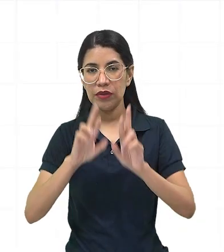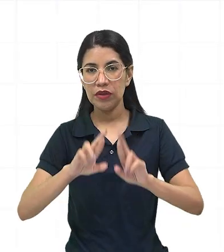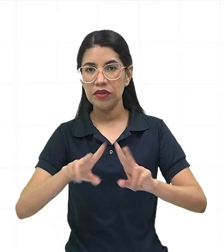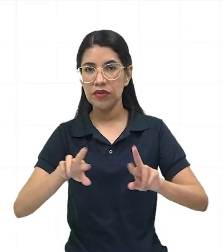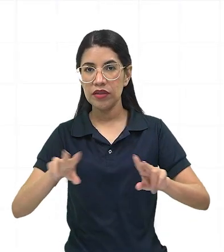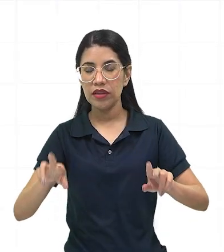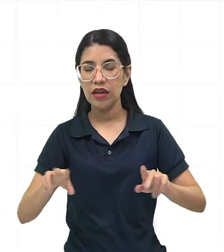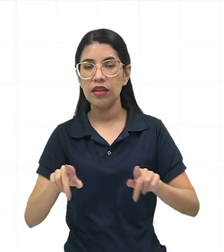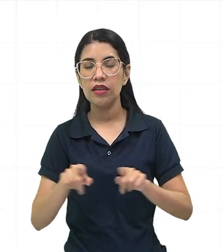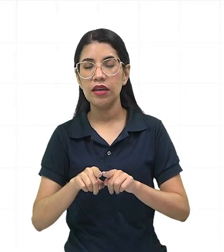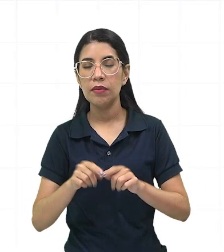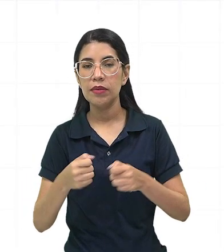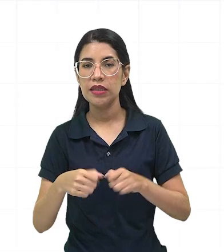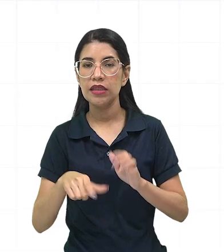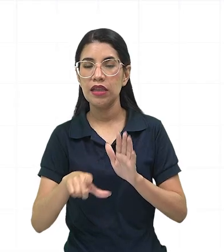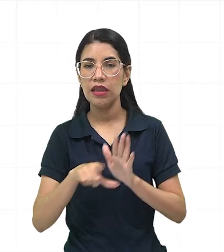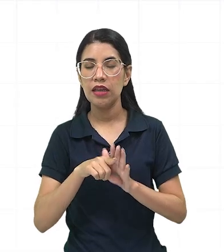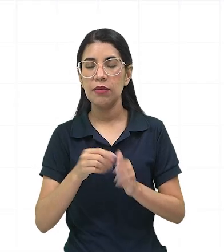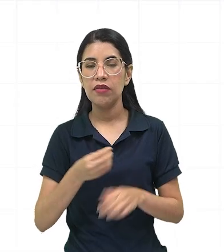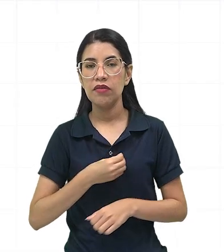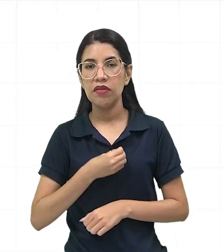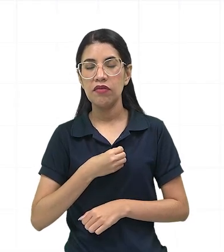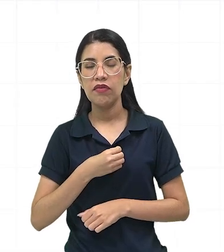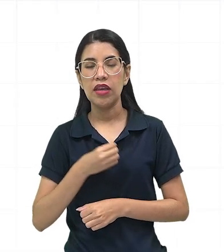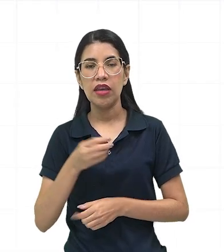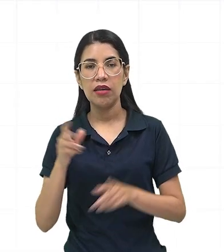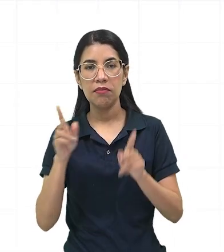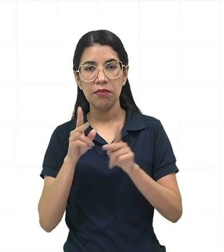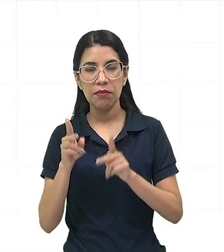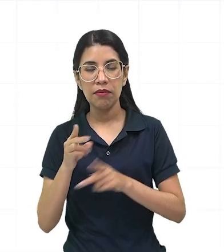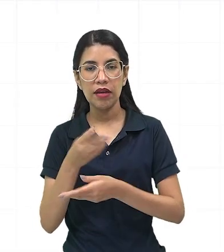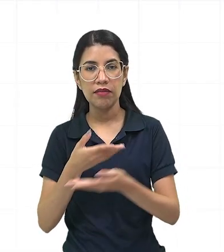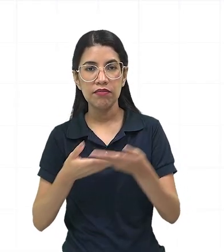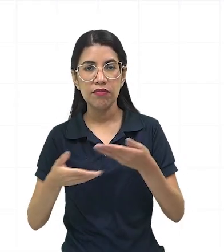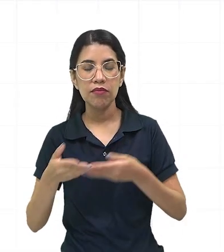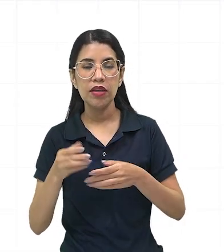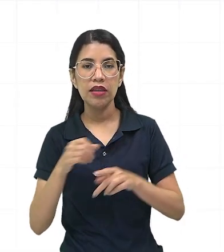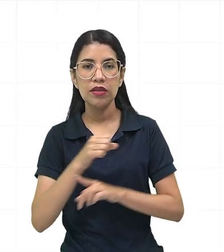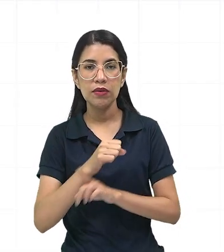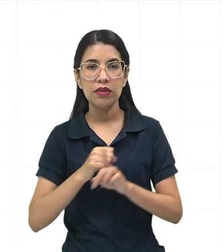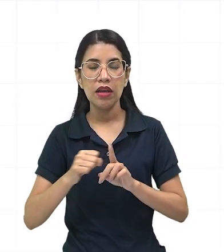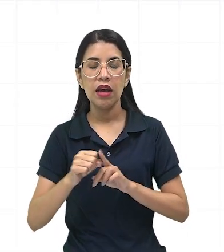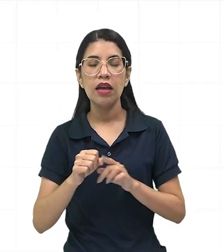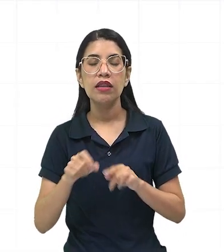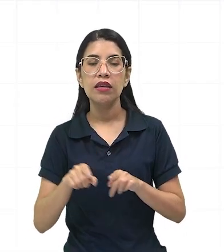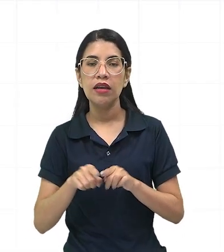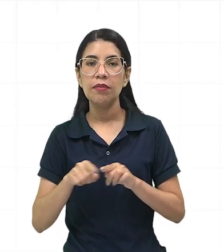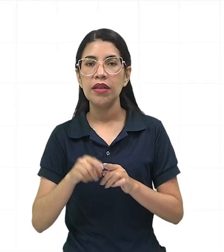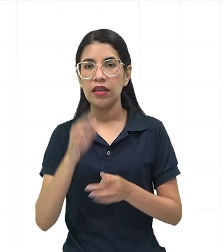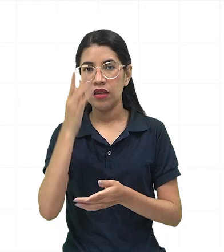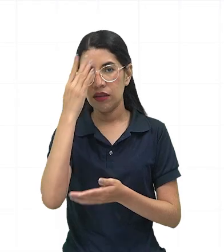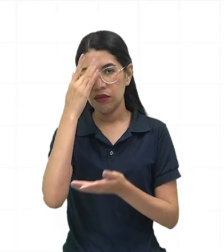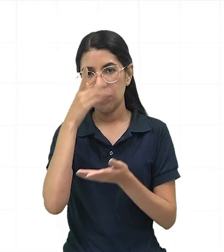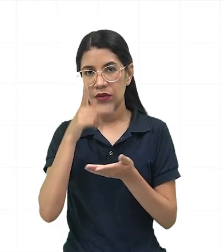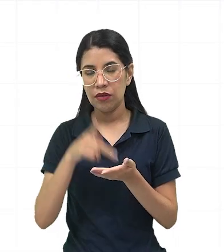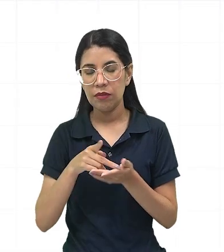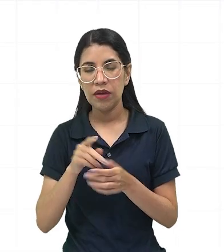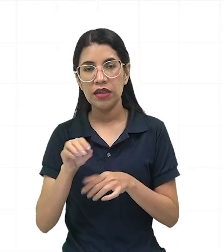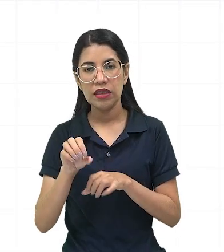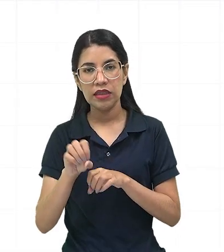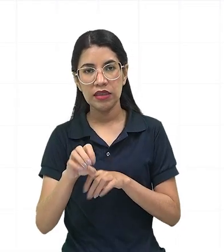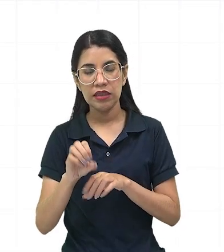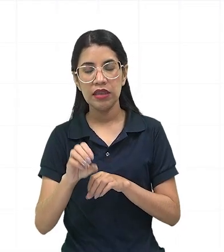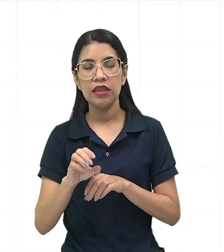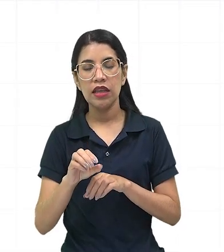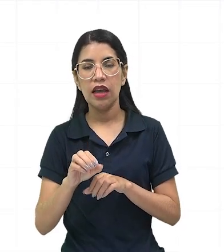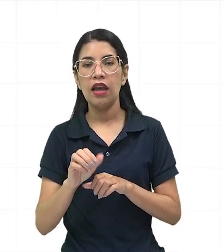nós precisamos de leis em uma sociedade para viver em harmonia, as religiões têm dogmas para orientar seus fiéis em questões profundas. Cada